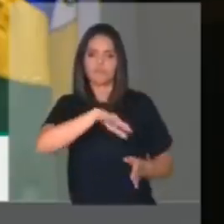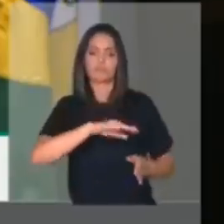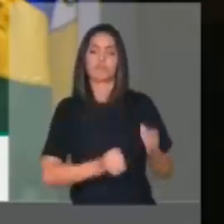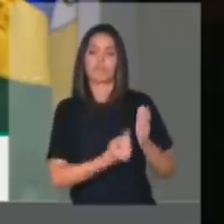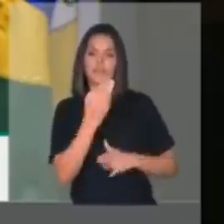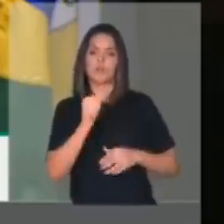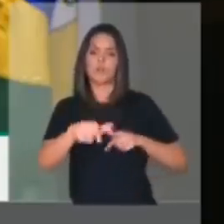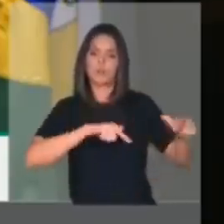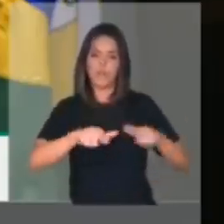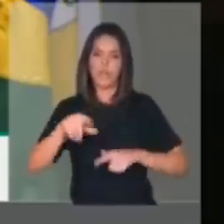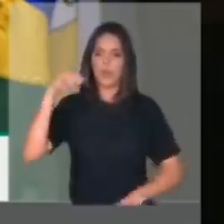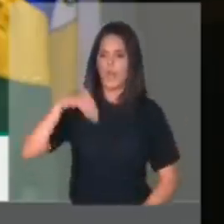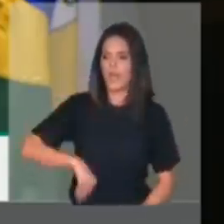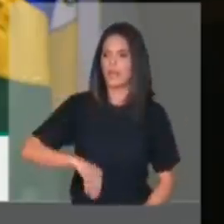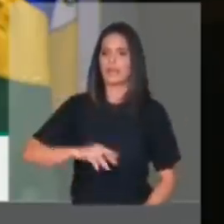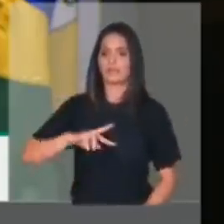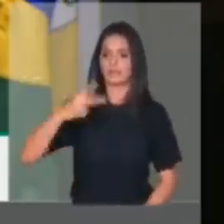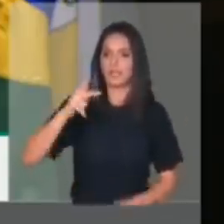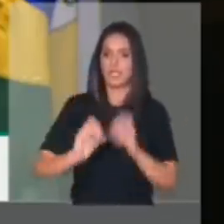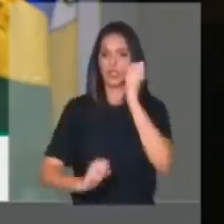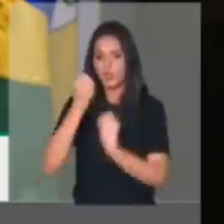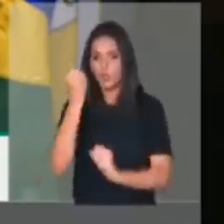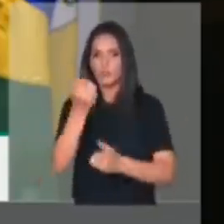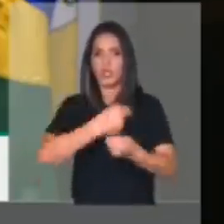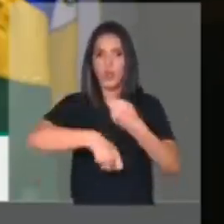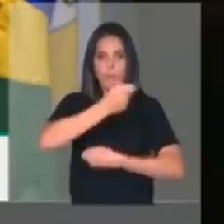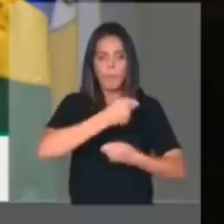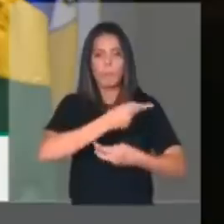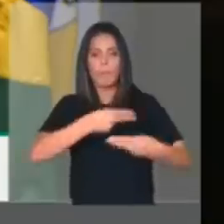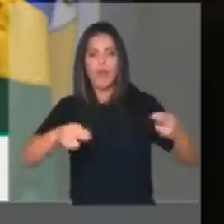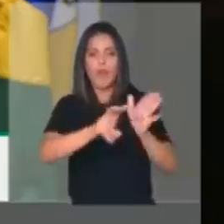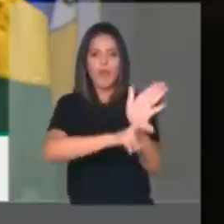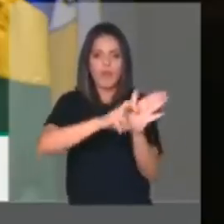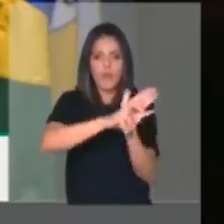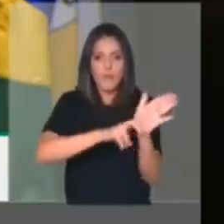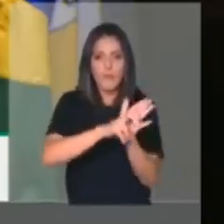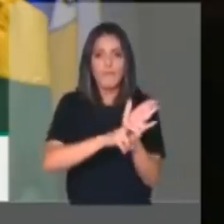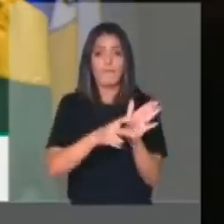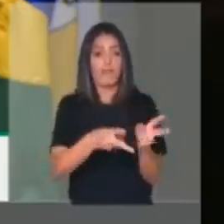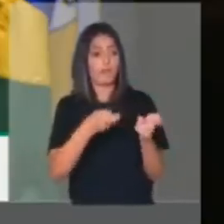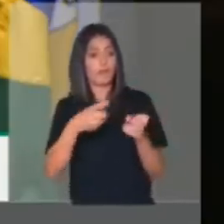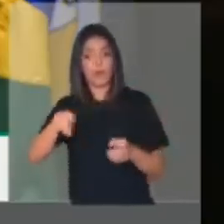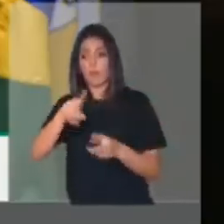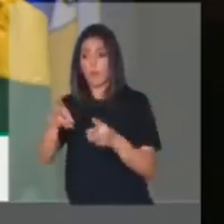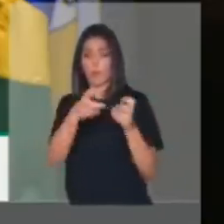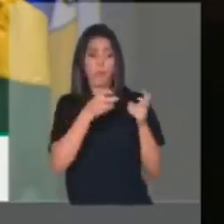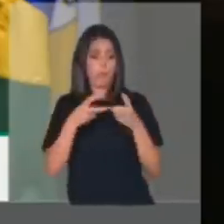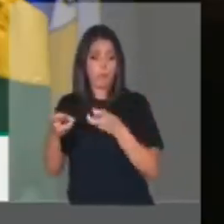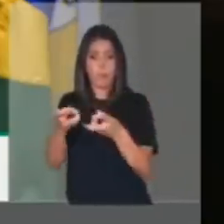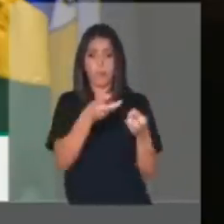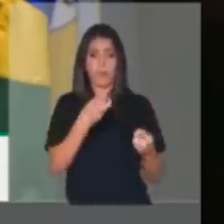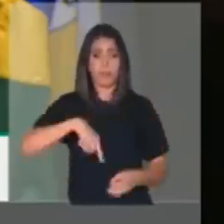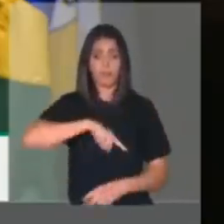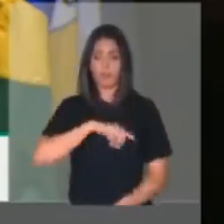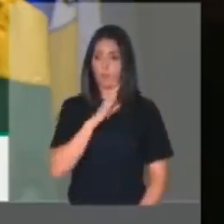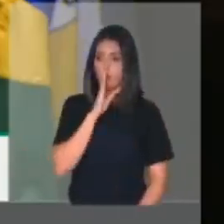geração de emprego, na geração de renda, na indústria, no comércio, na agropecuária. E o parlamento não pode se